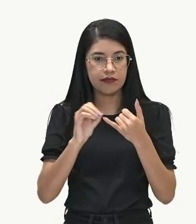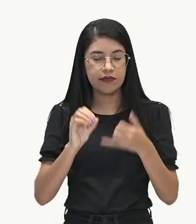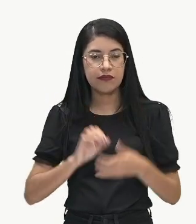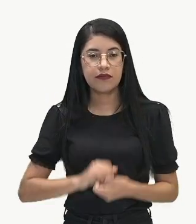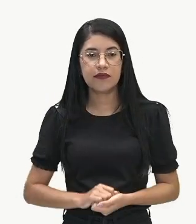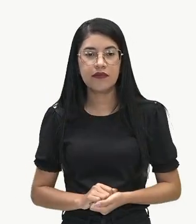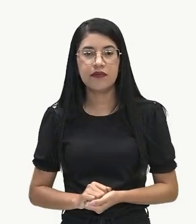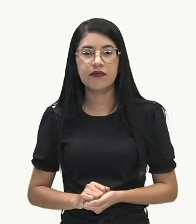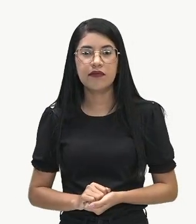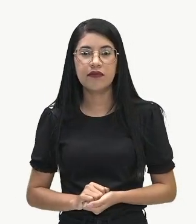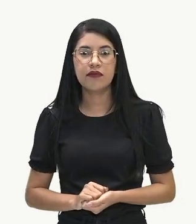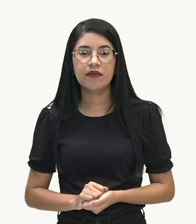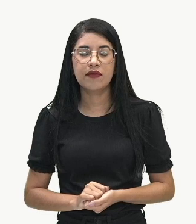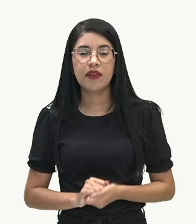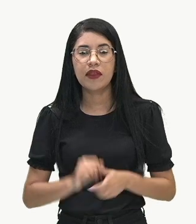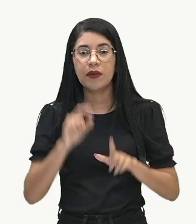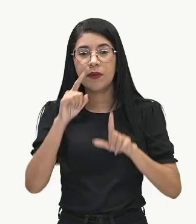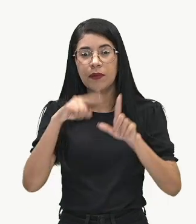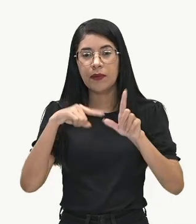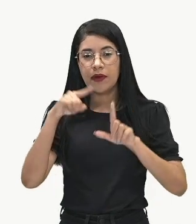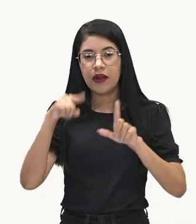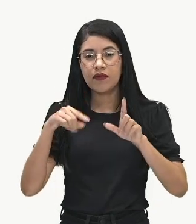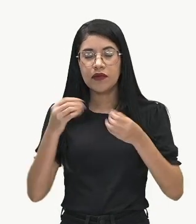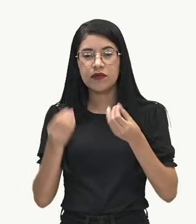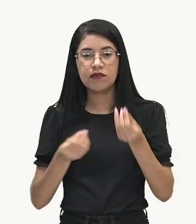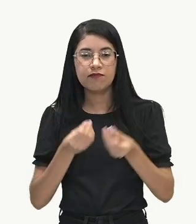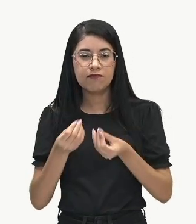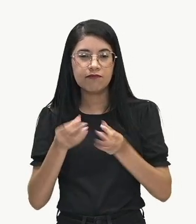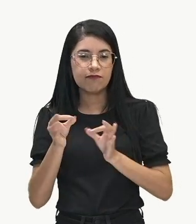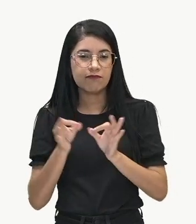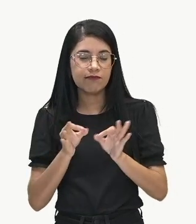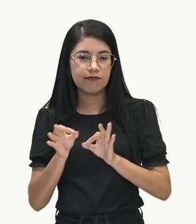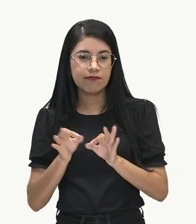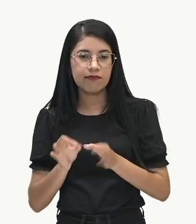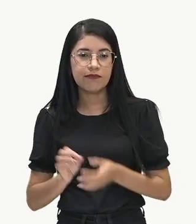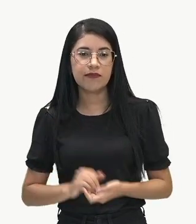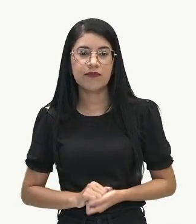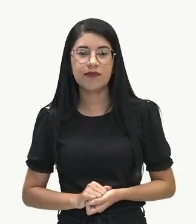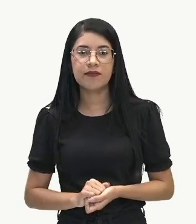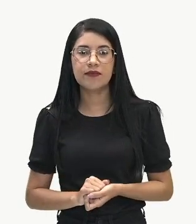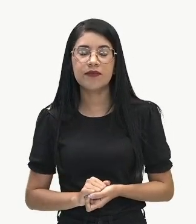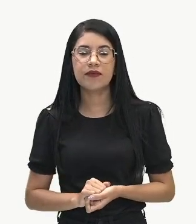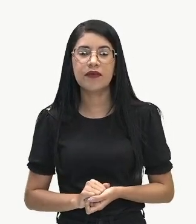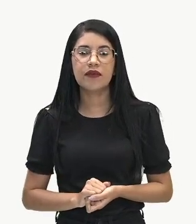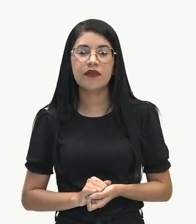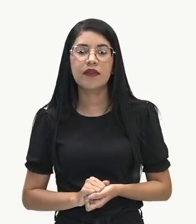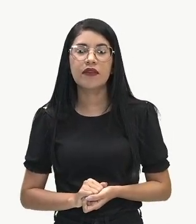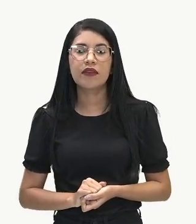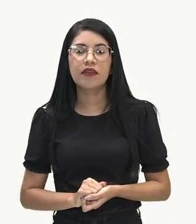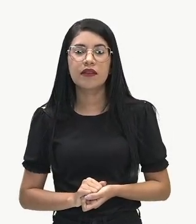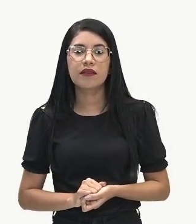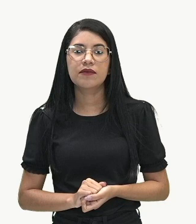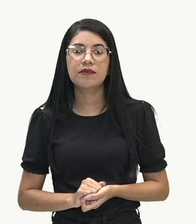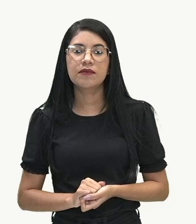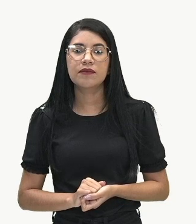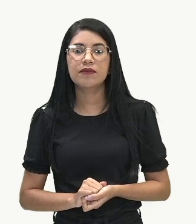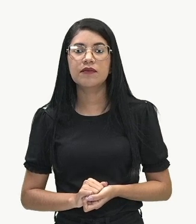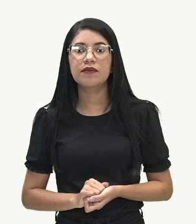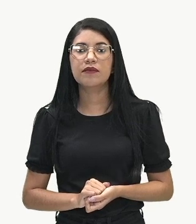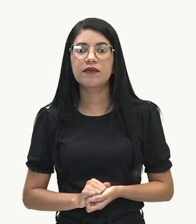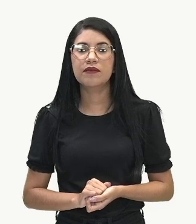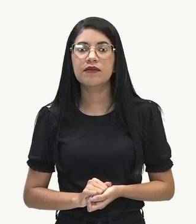Beleza? E o gráfico? Vamos lá para o gráfico. O gráfico nós teremos aqui